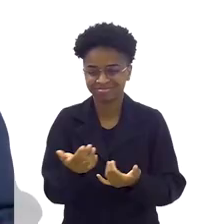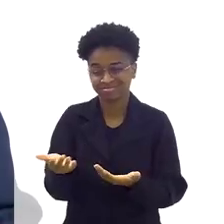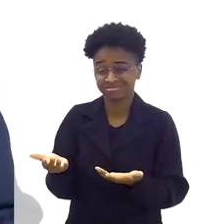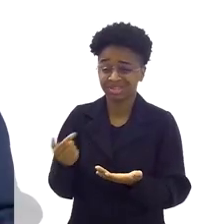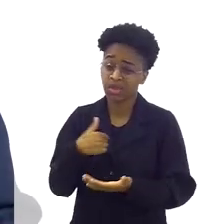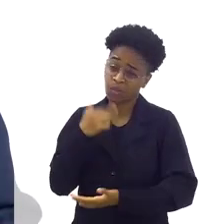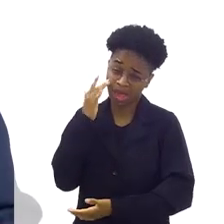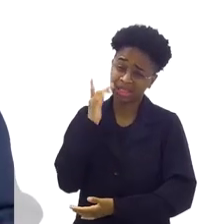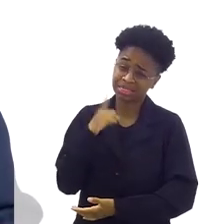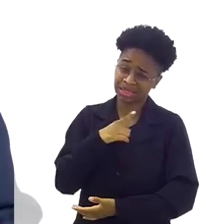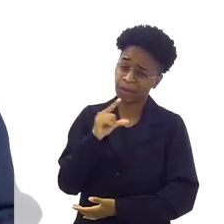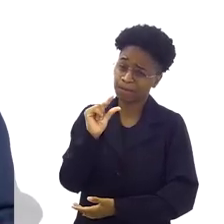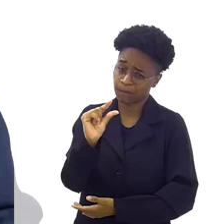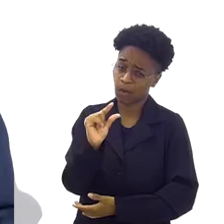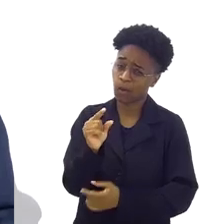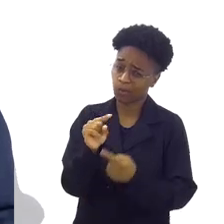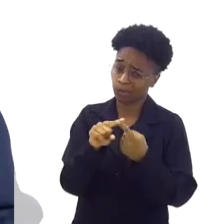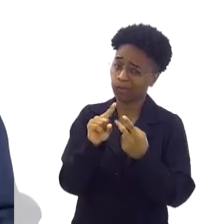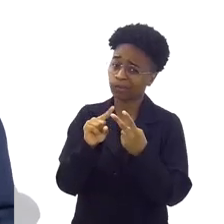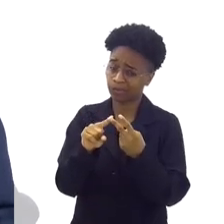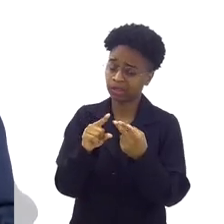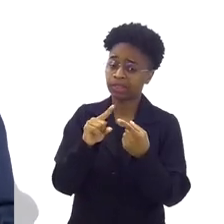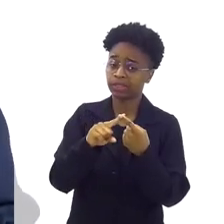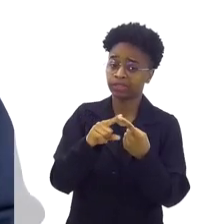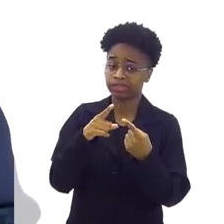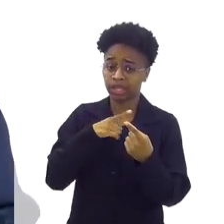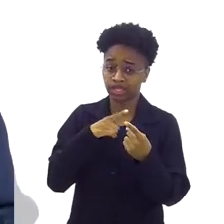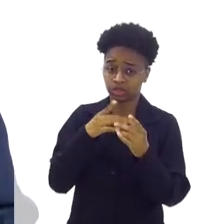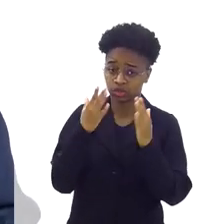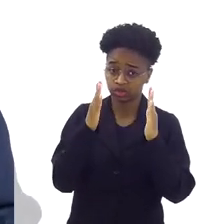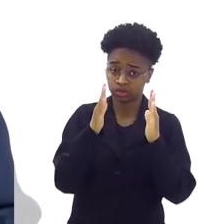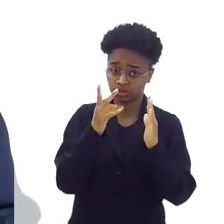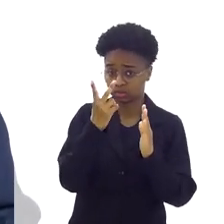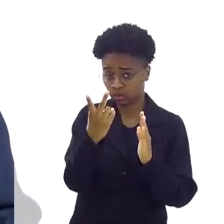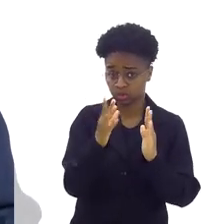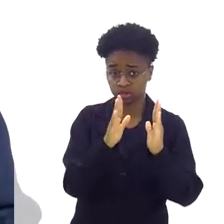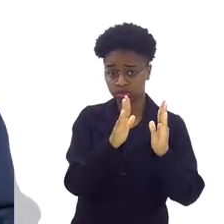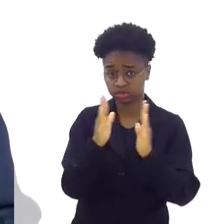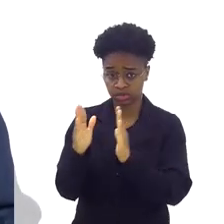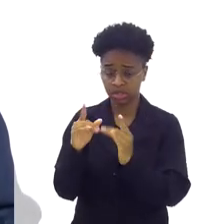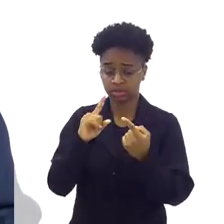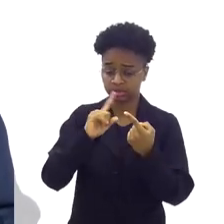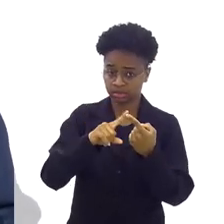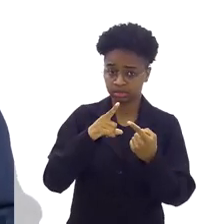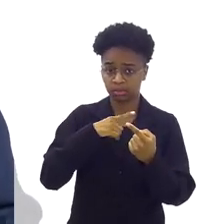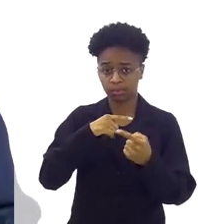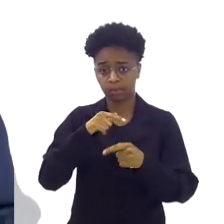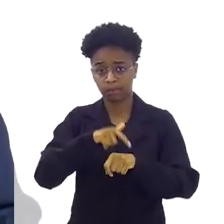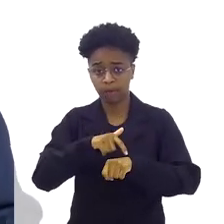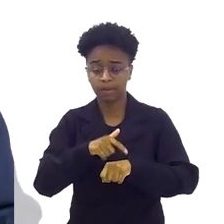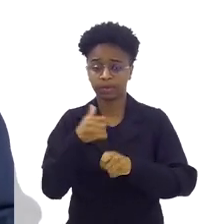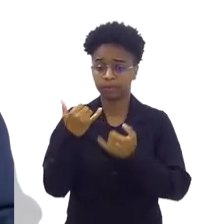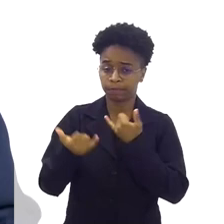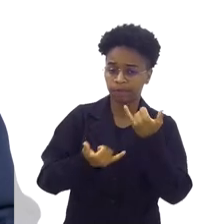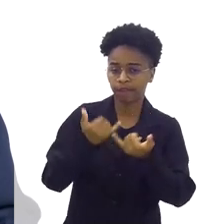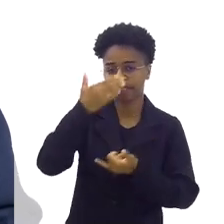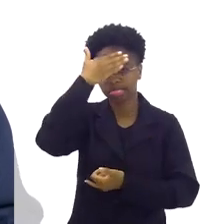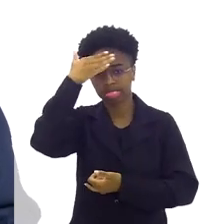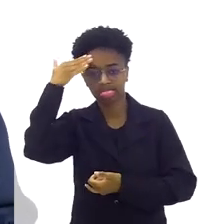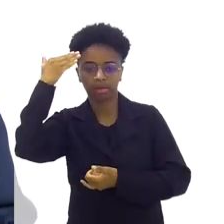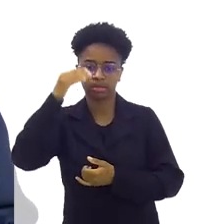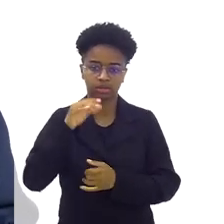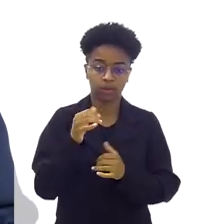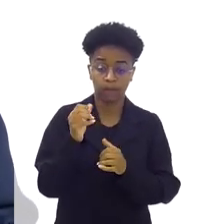está jogando? Acho que tem um pouco dos dois. Acho que tem dois momentos, assim, tem o jogo que você senta e vai jogar e vai